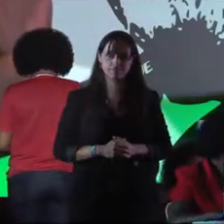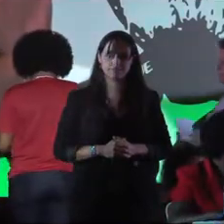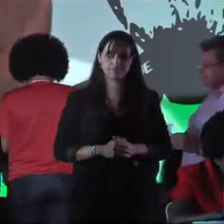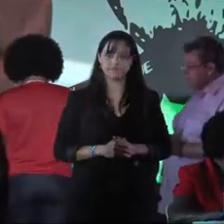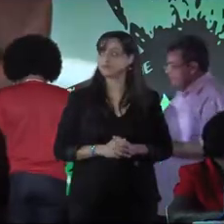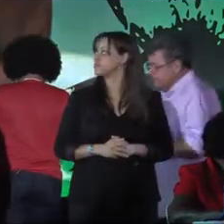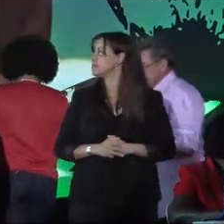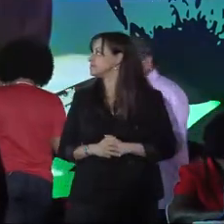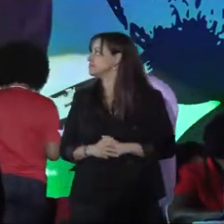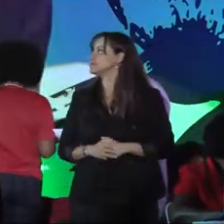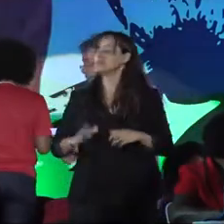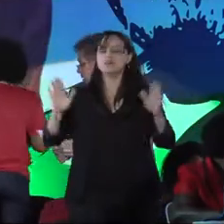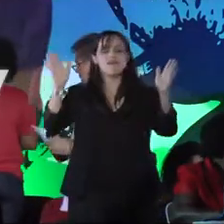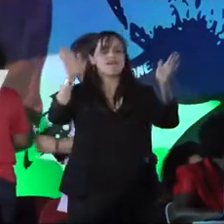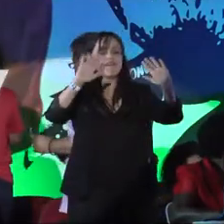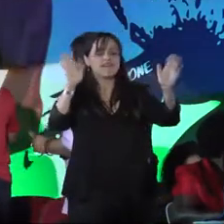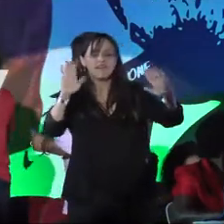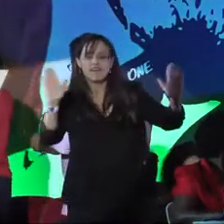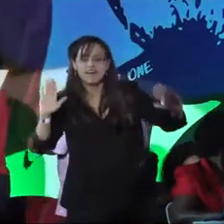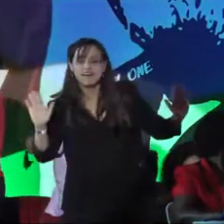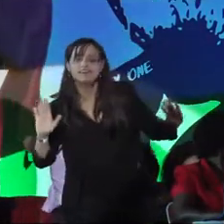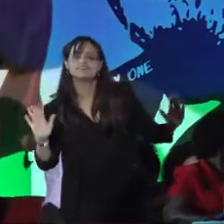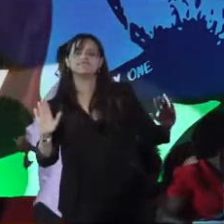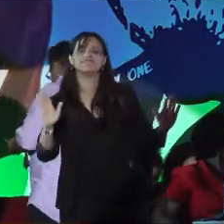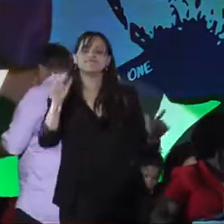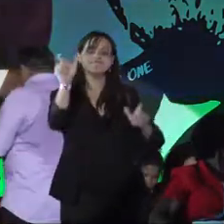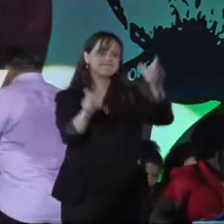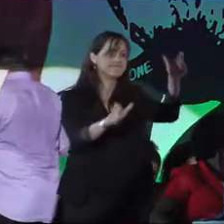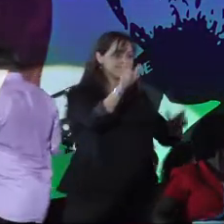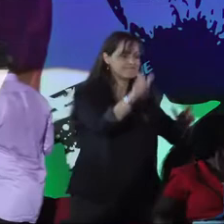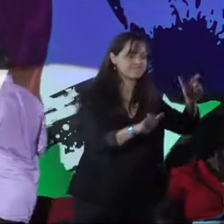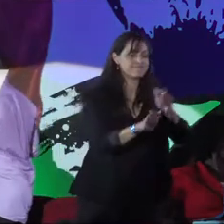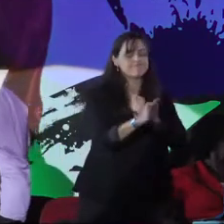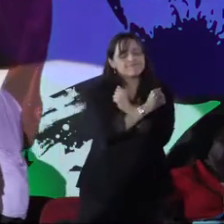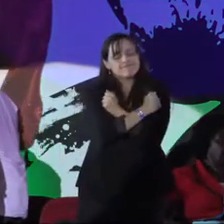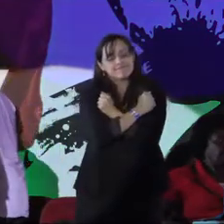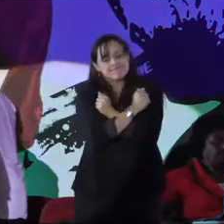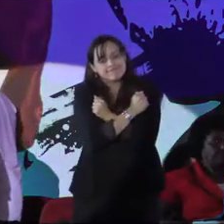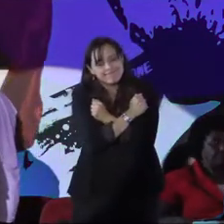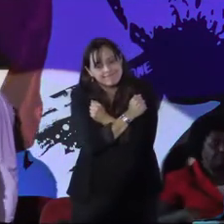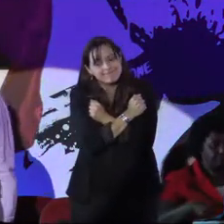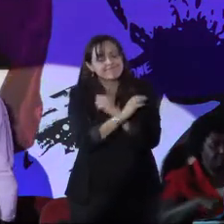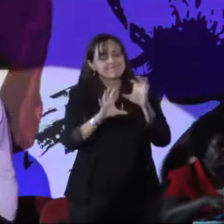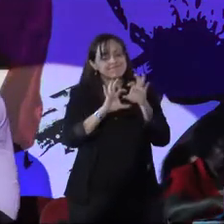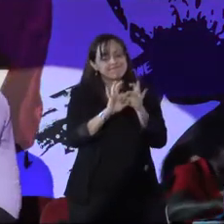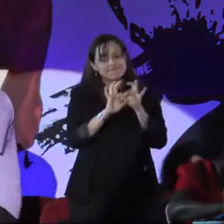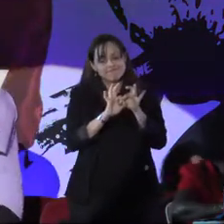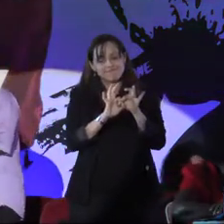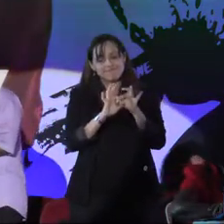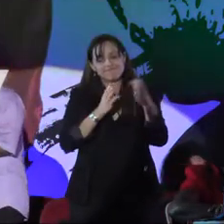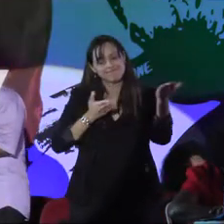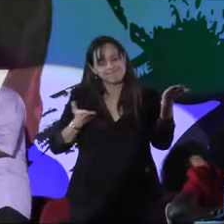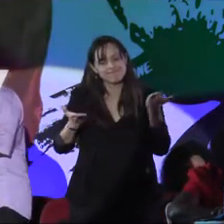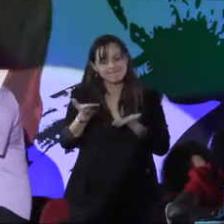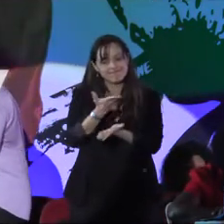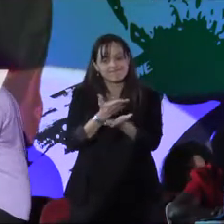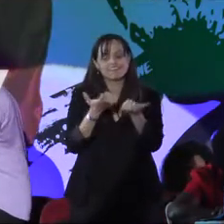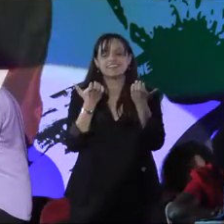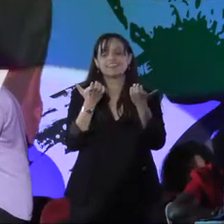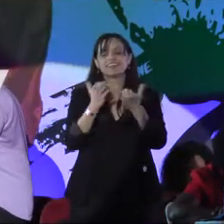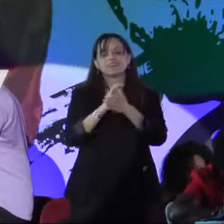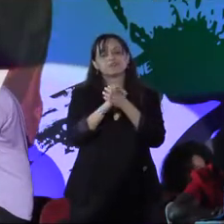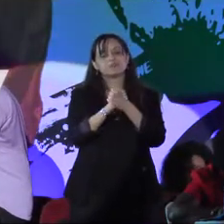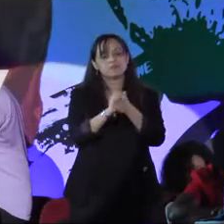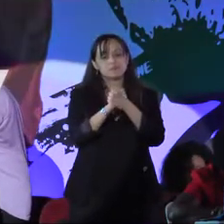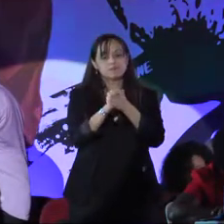Olá a todos e todas. Nosso abraço fraterno e solidário. Cumprimentar